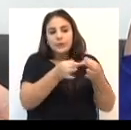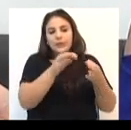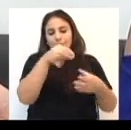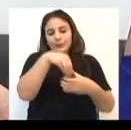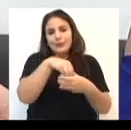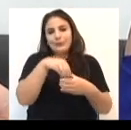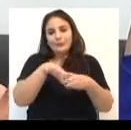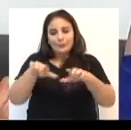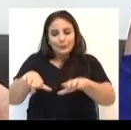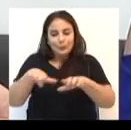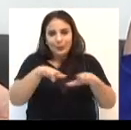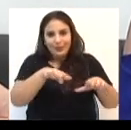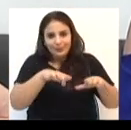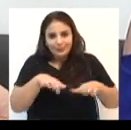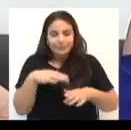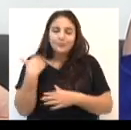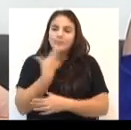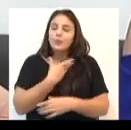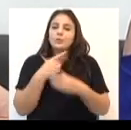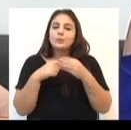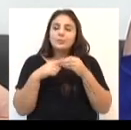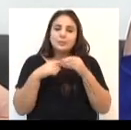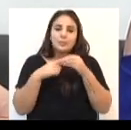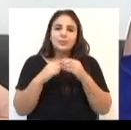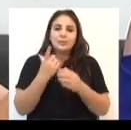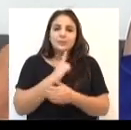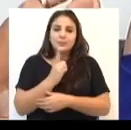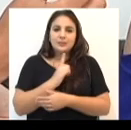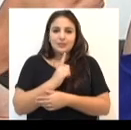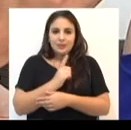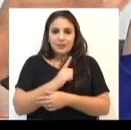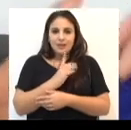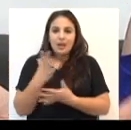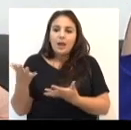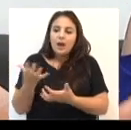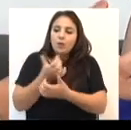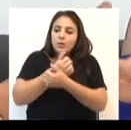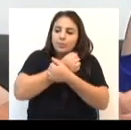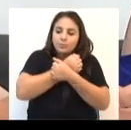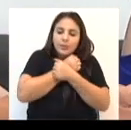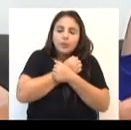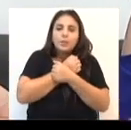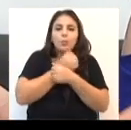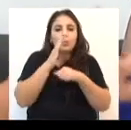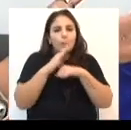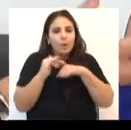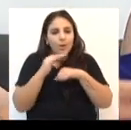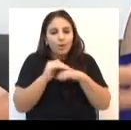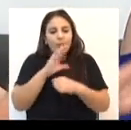desses espaços. E, principalmente, nós precisamos ter o acolhimento, o